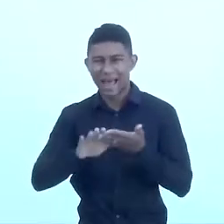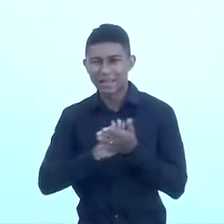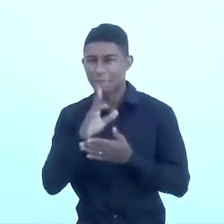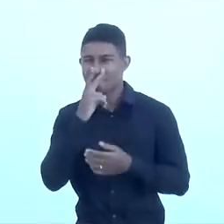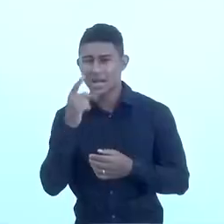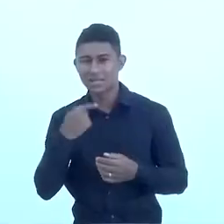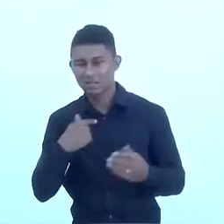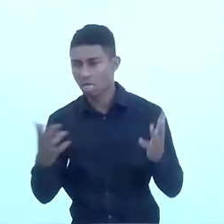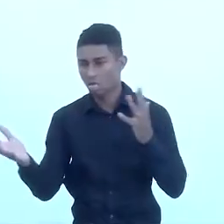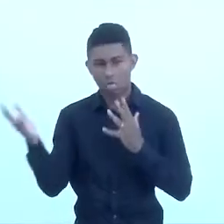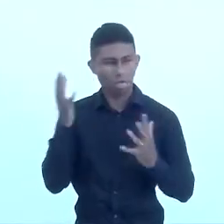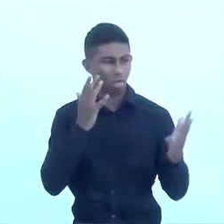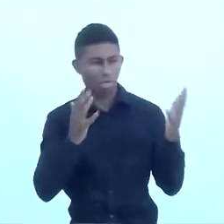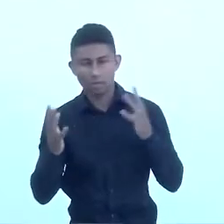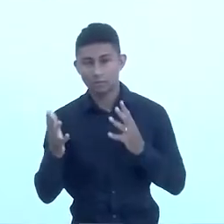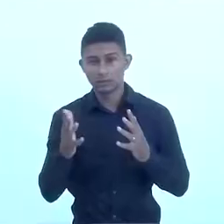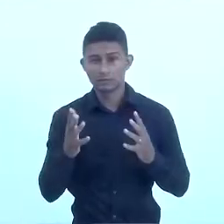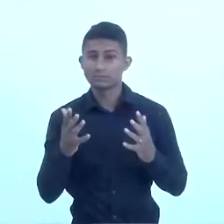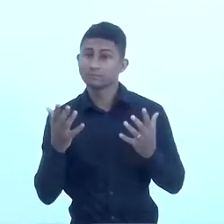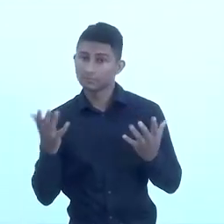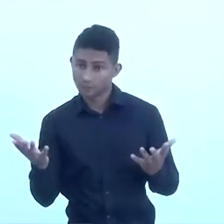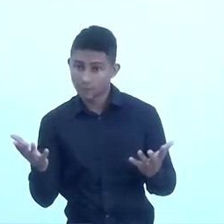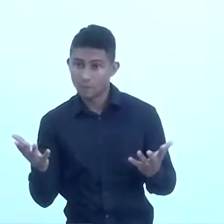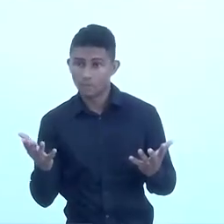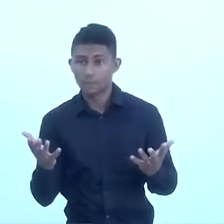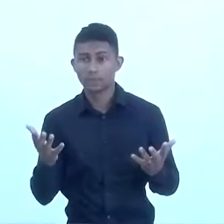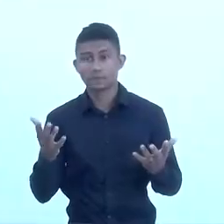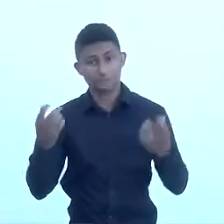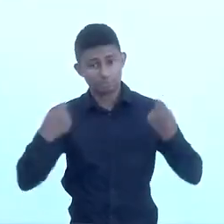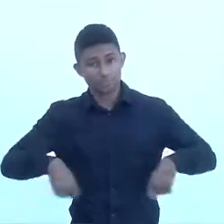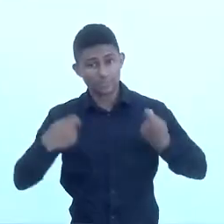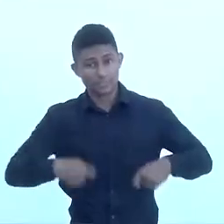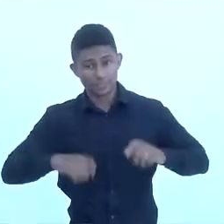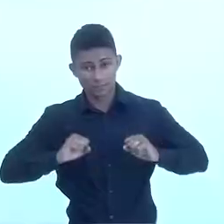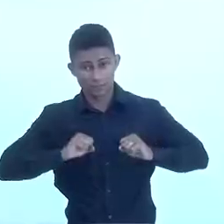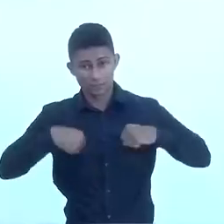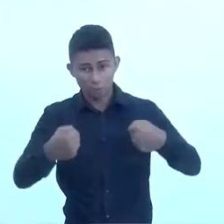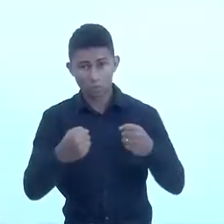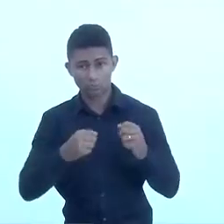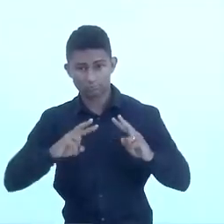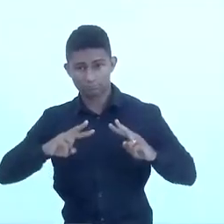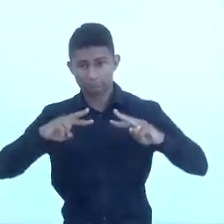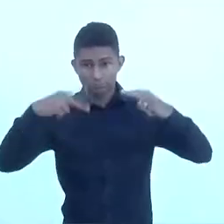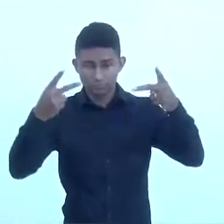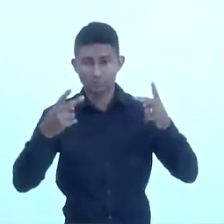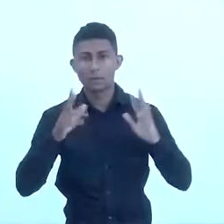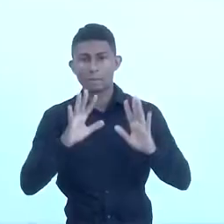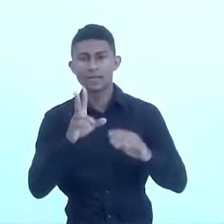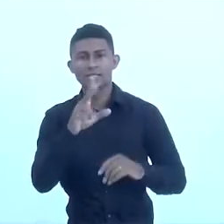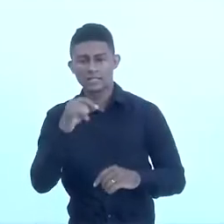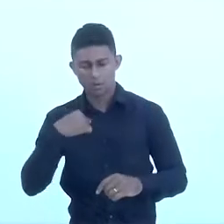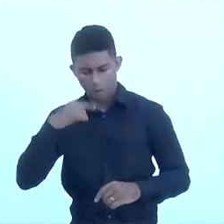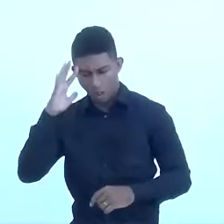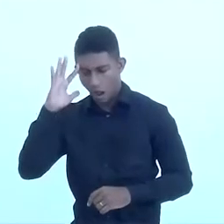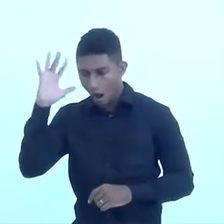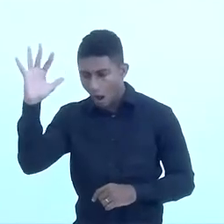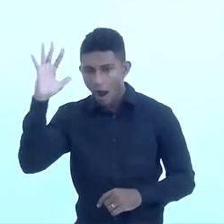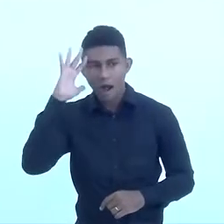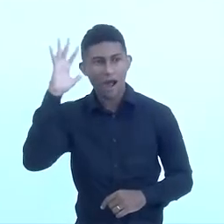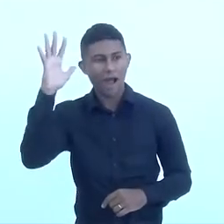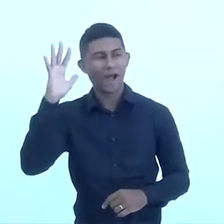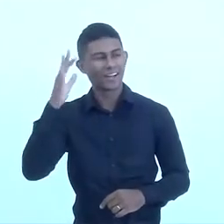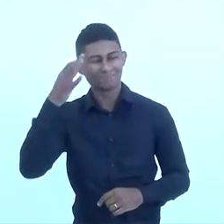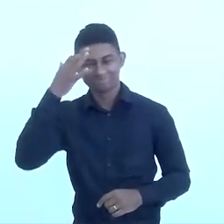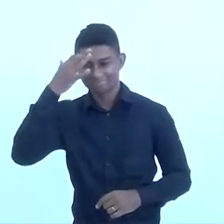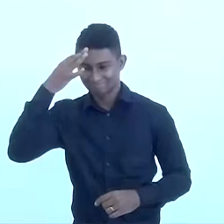Então, basicamente, é isso. Boa. Quem não tem cabeça tem que ter perna para andar, vai ter que bater mais perna. Se você está mais antenado, você